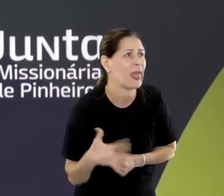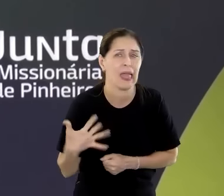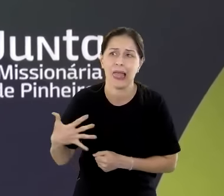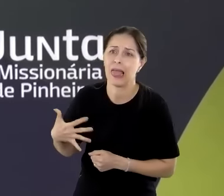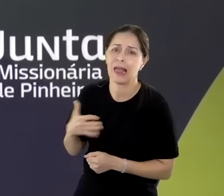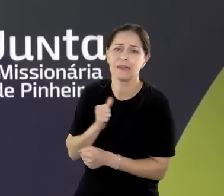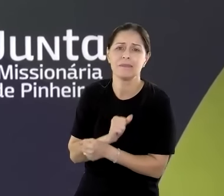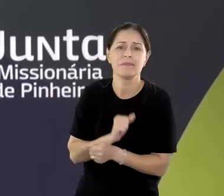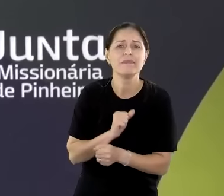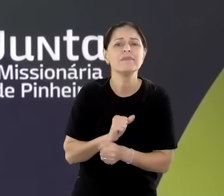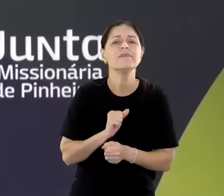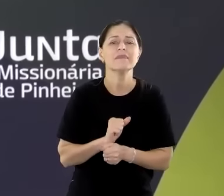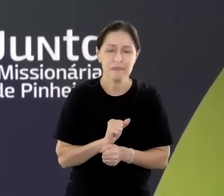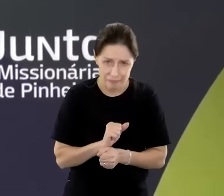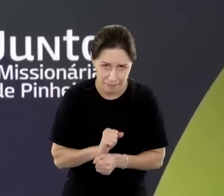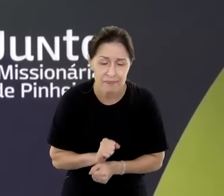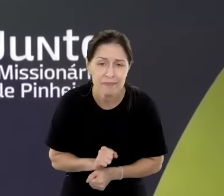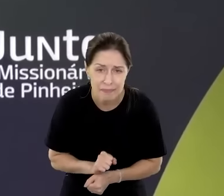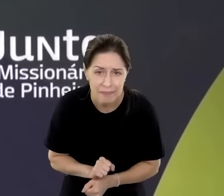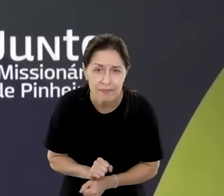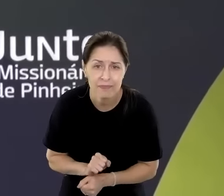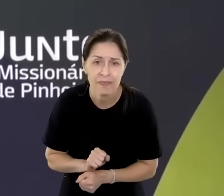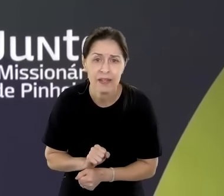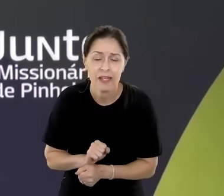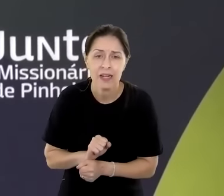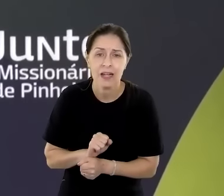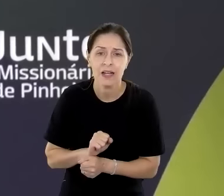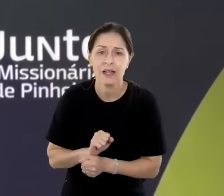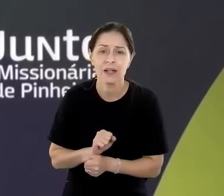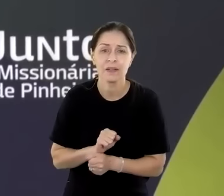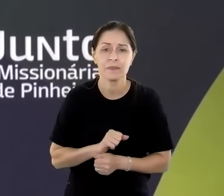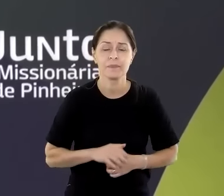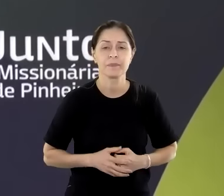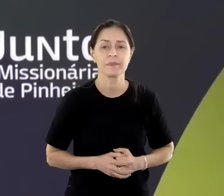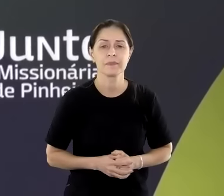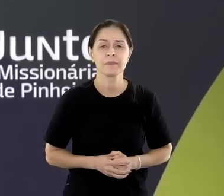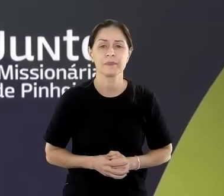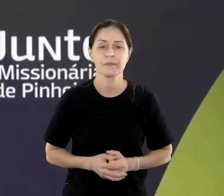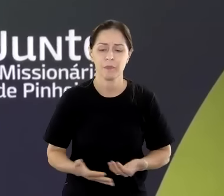surrado por procelas, por vendavais furiosos,